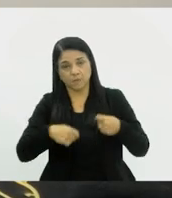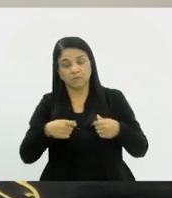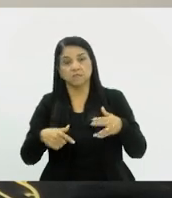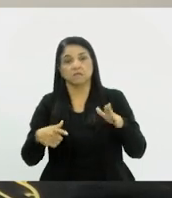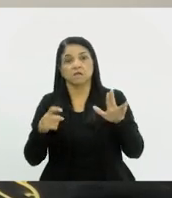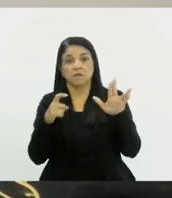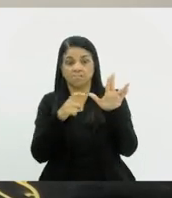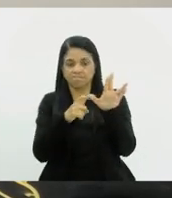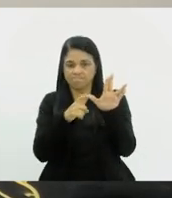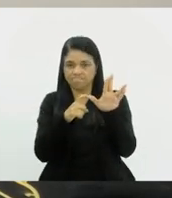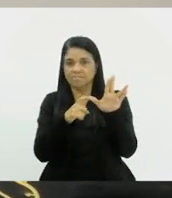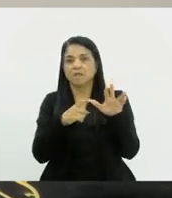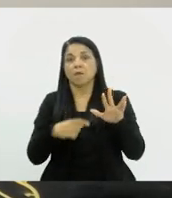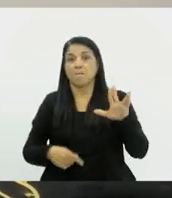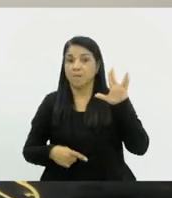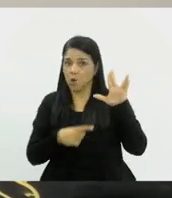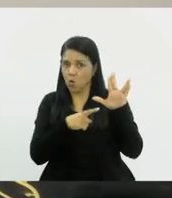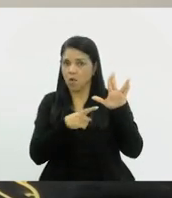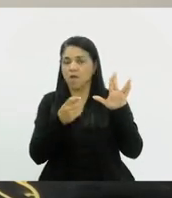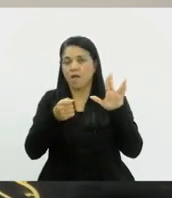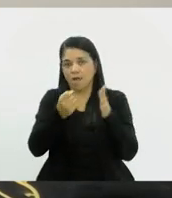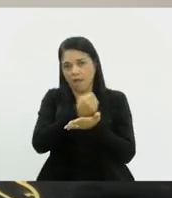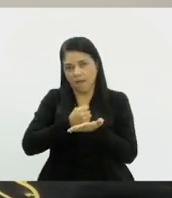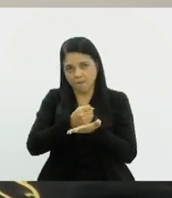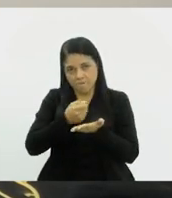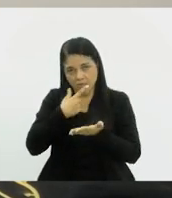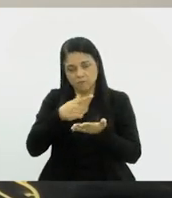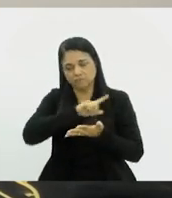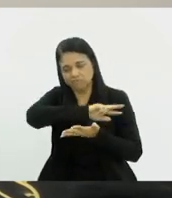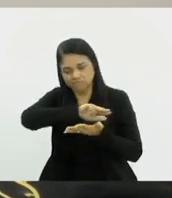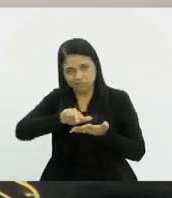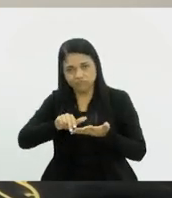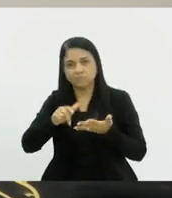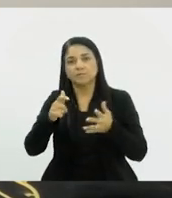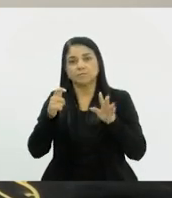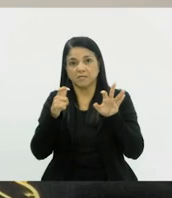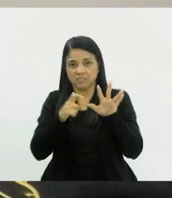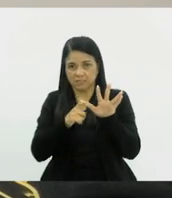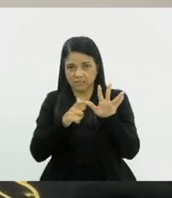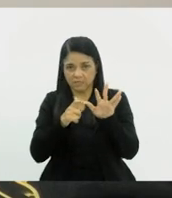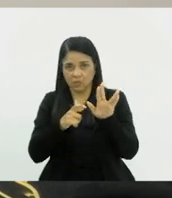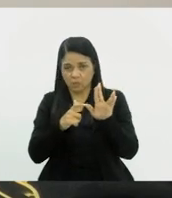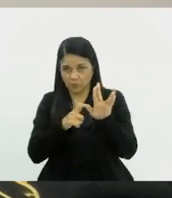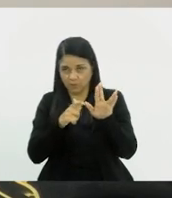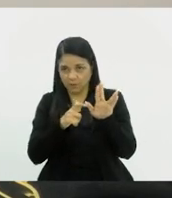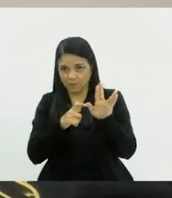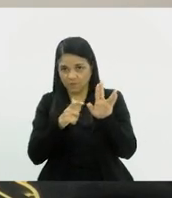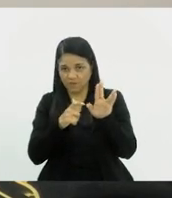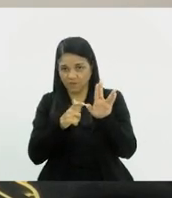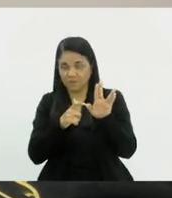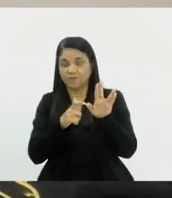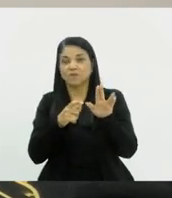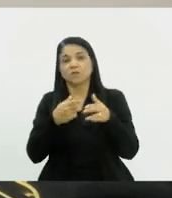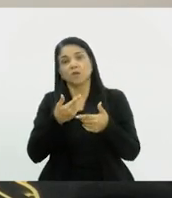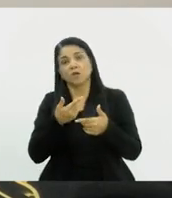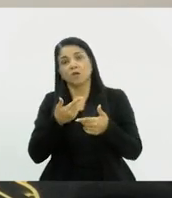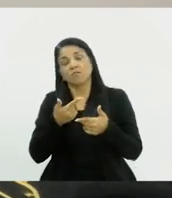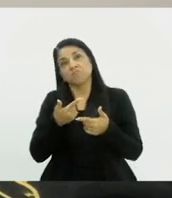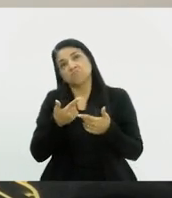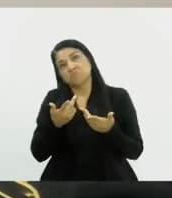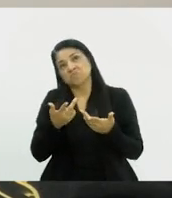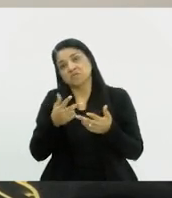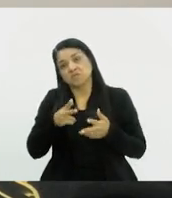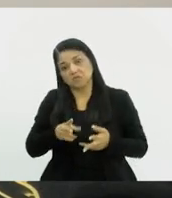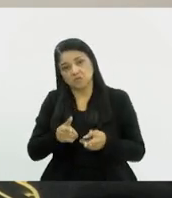é remédio a maconha tem várias finalidades científicas enquanto ela for vista e assim como Outras Drogas